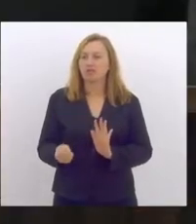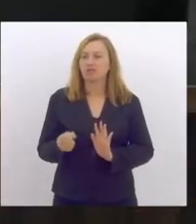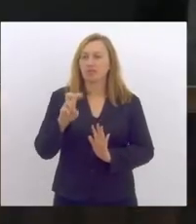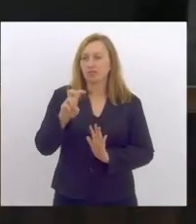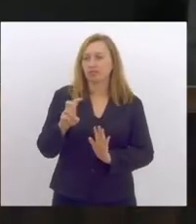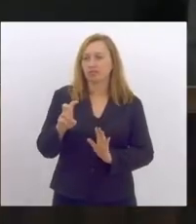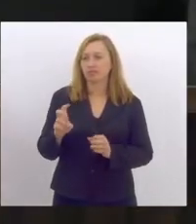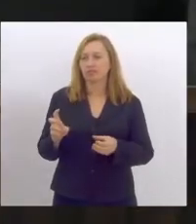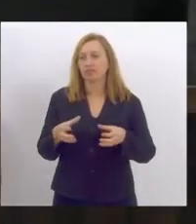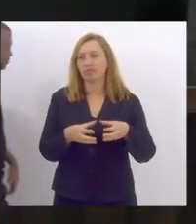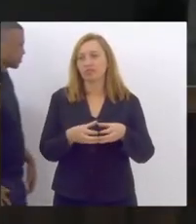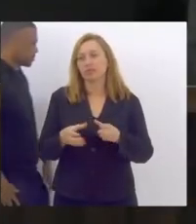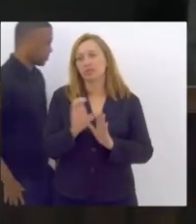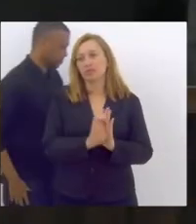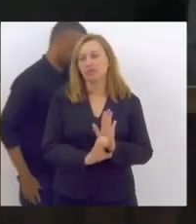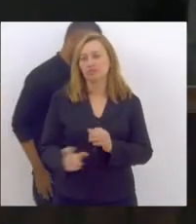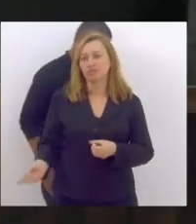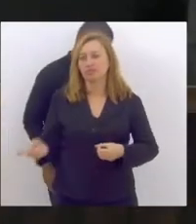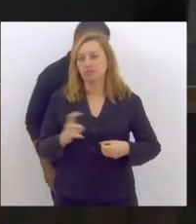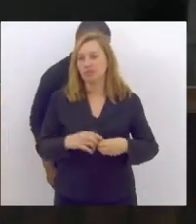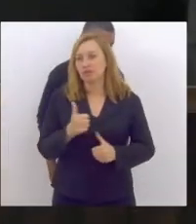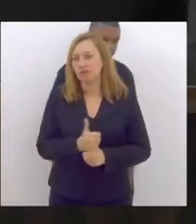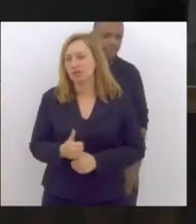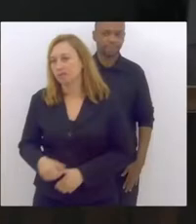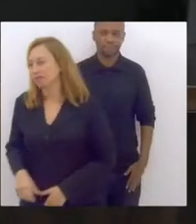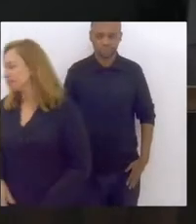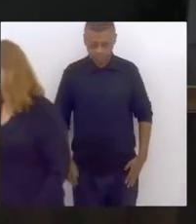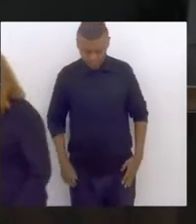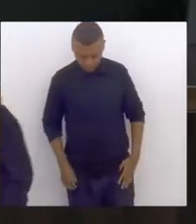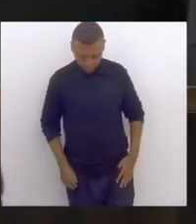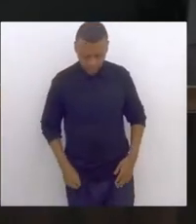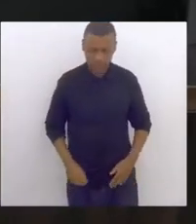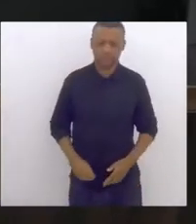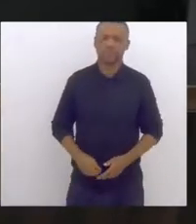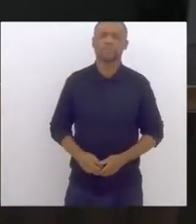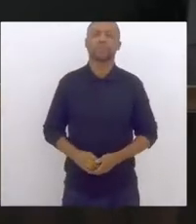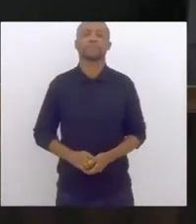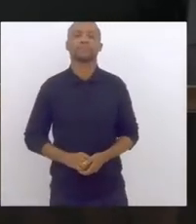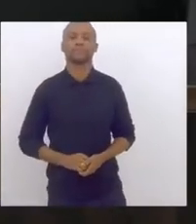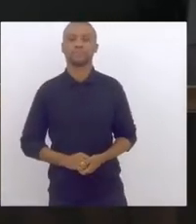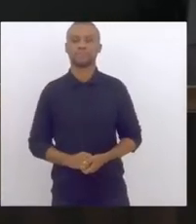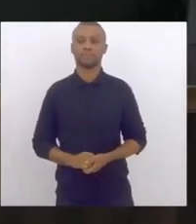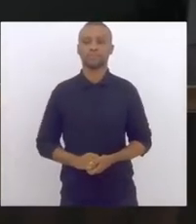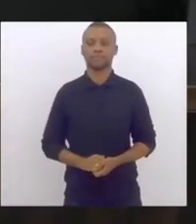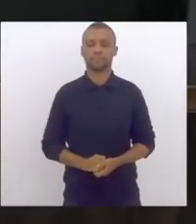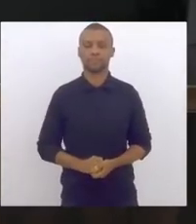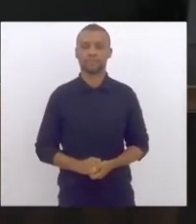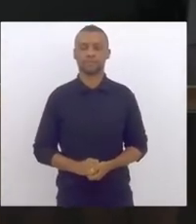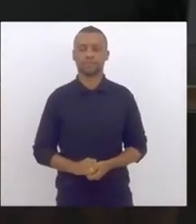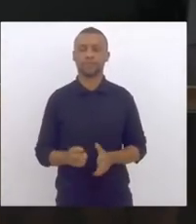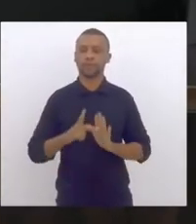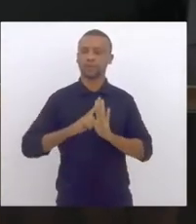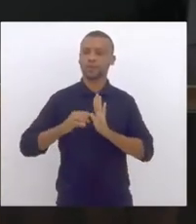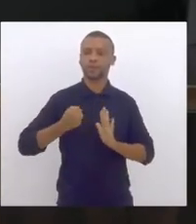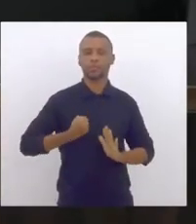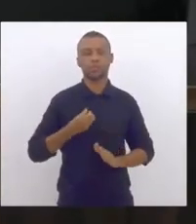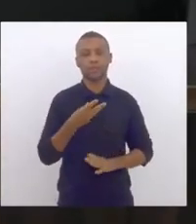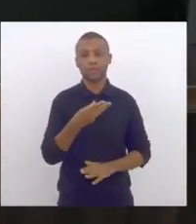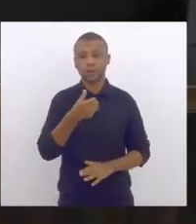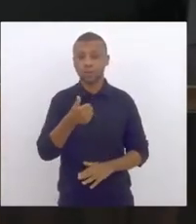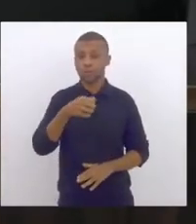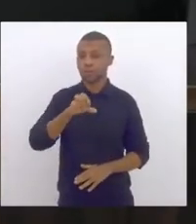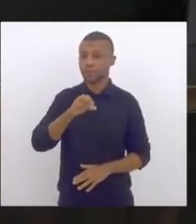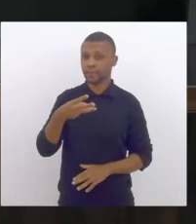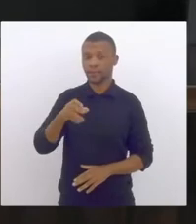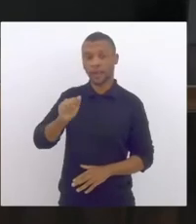retorna às comissões. Em tramitação ordinária, em segunda discussão, redação do vencido assim emendado. Projeto de lei 3193-A de 20,